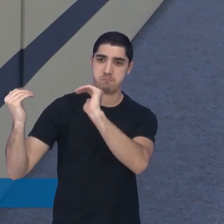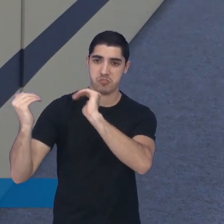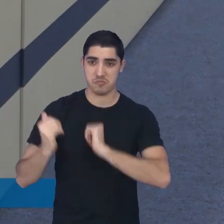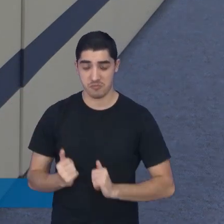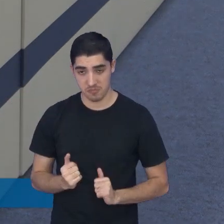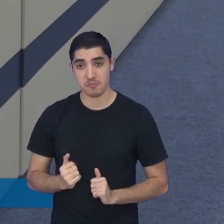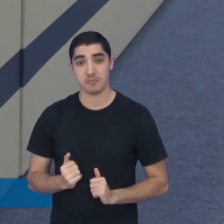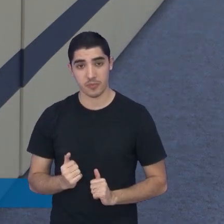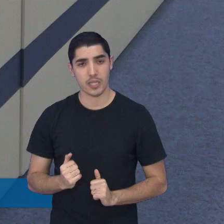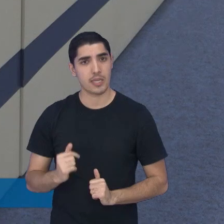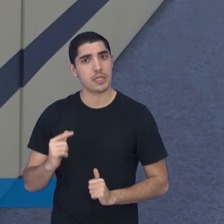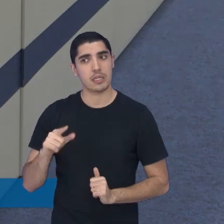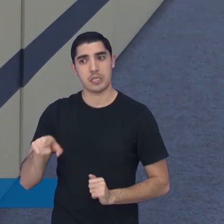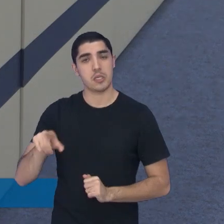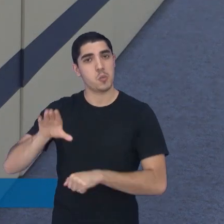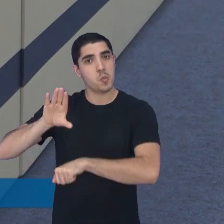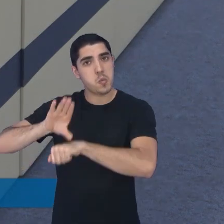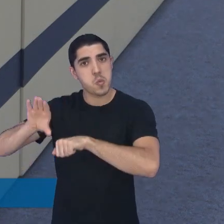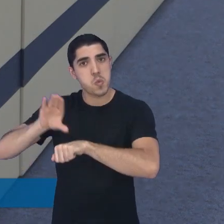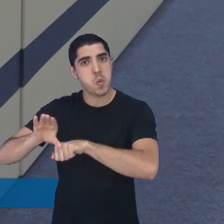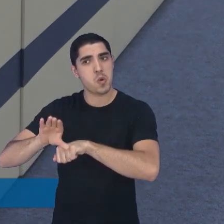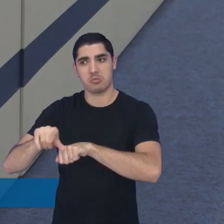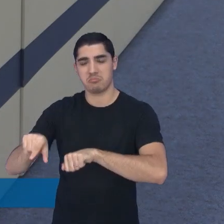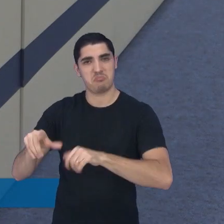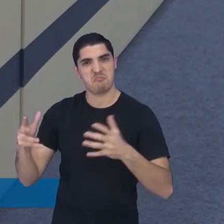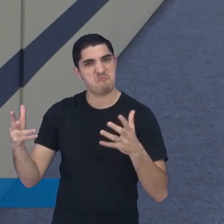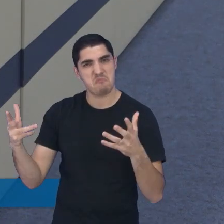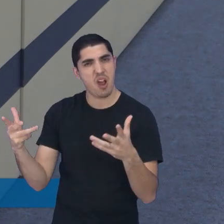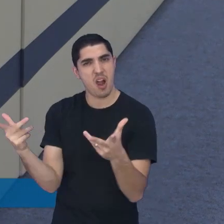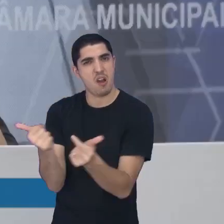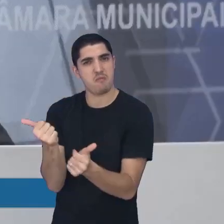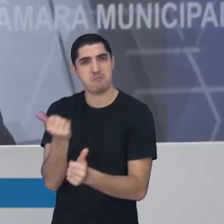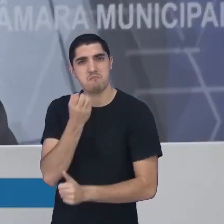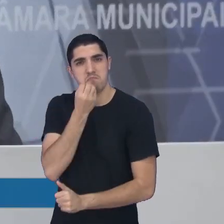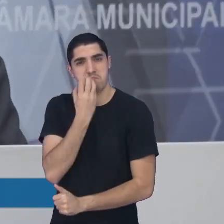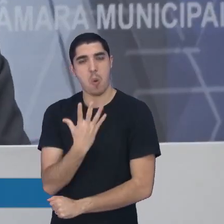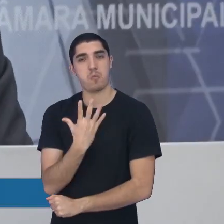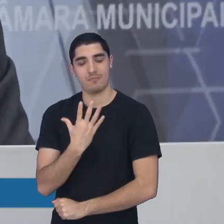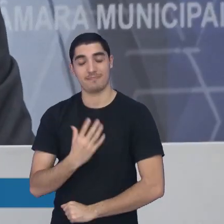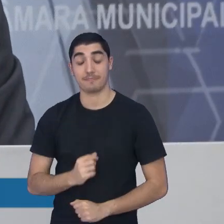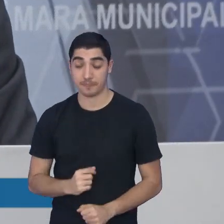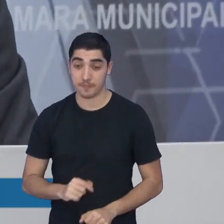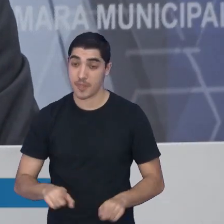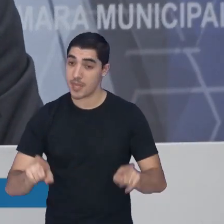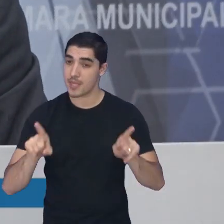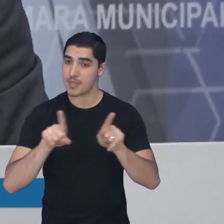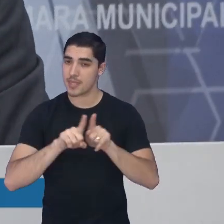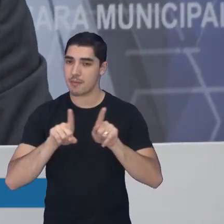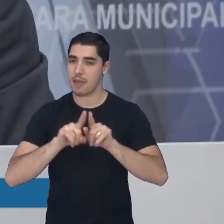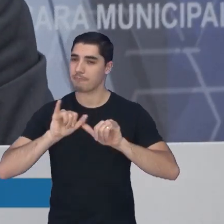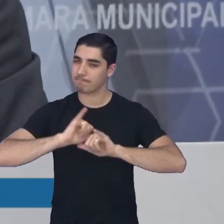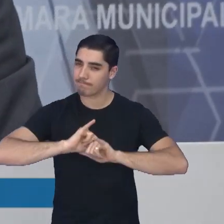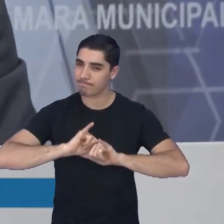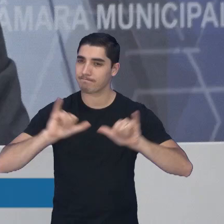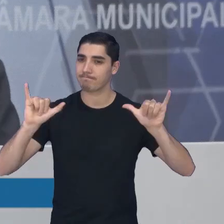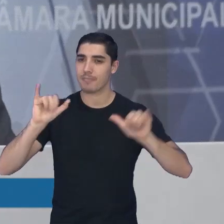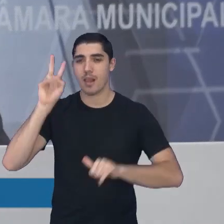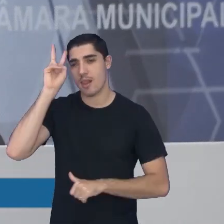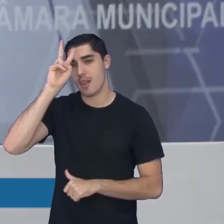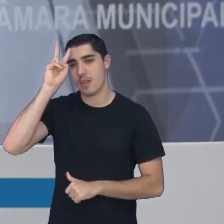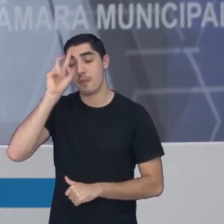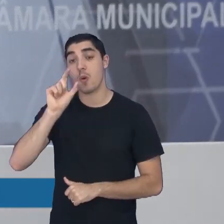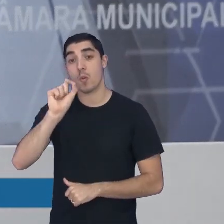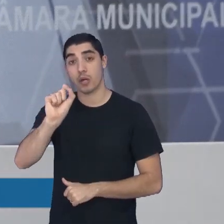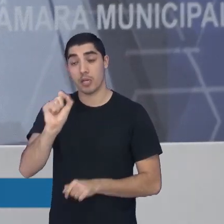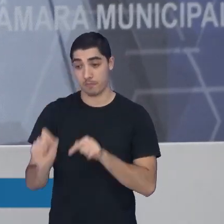cursos reconhecidos aqui pelo ENAD. E queria também lembrar a todos os colegas, nesses 70